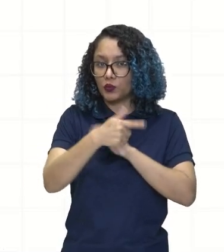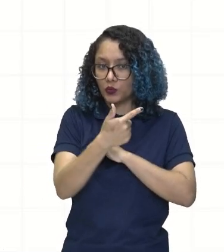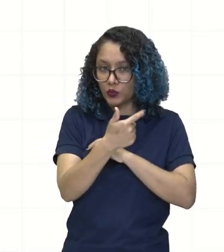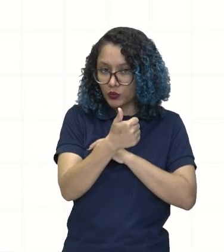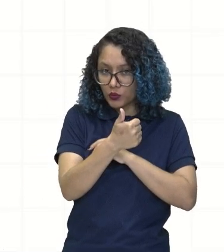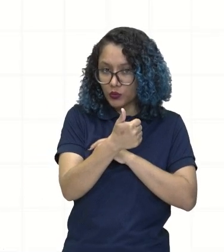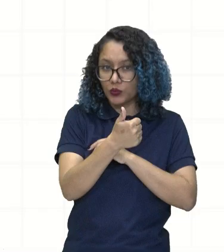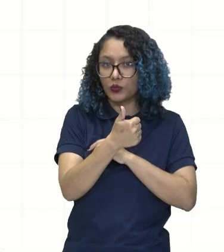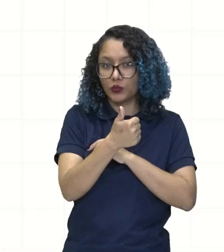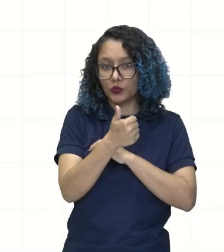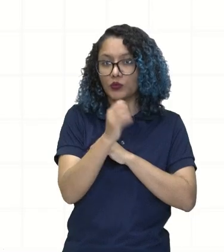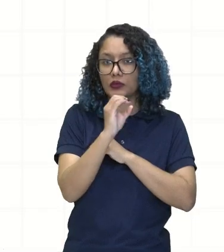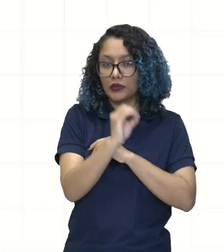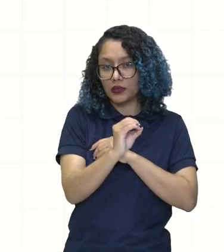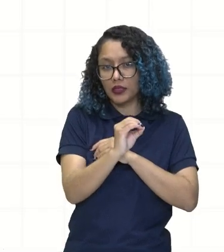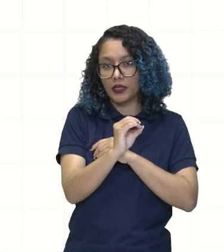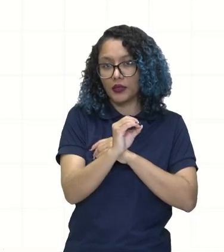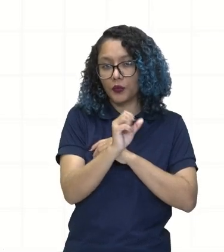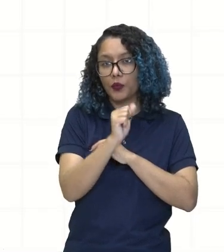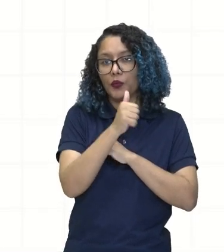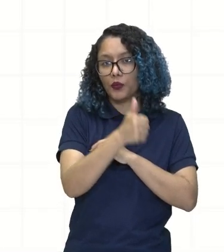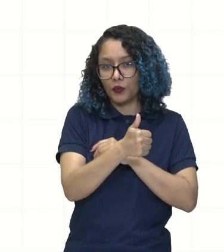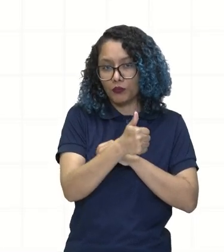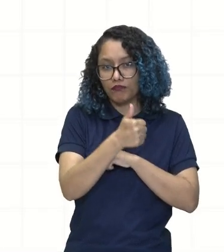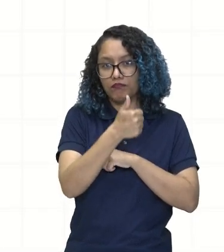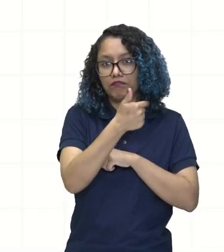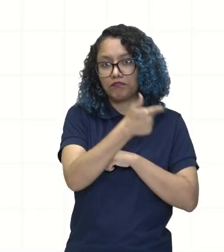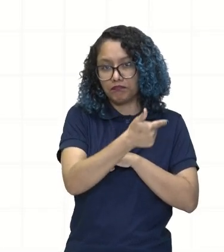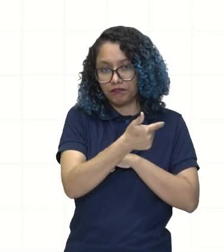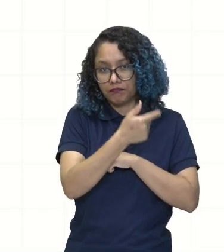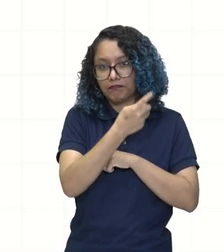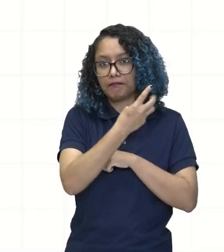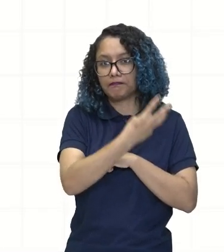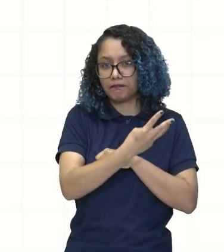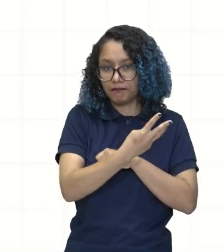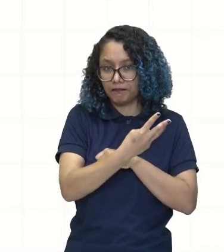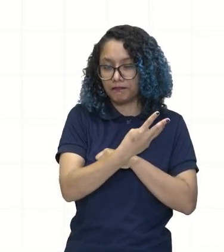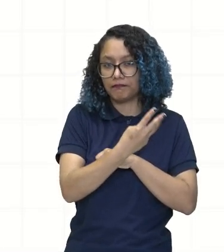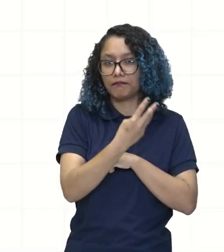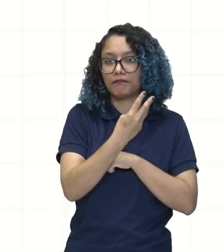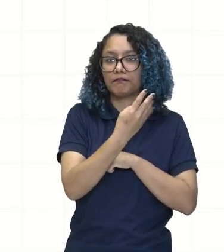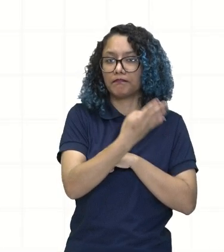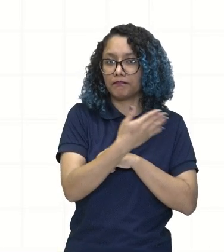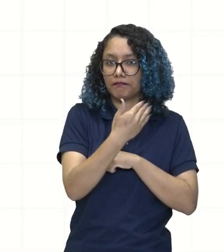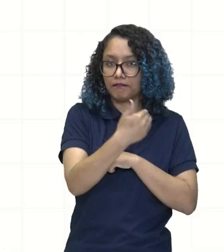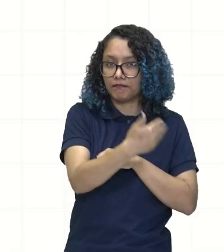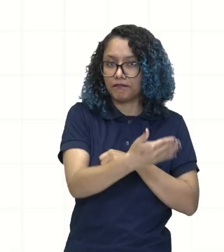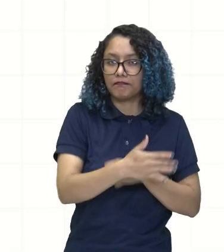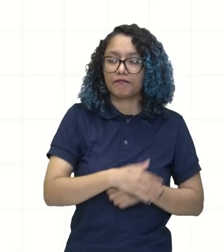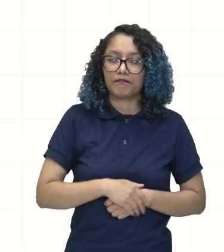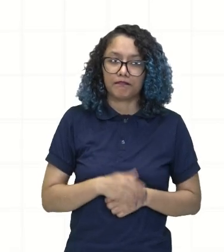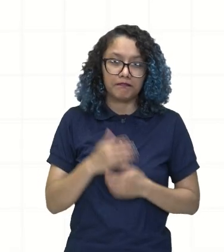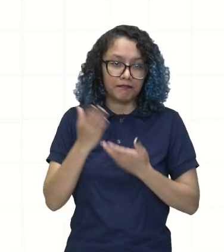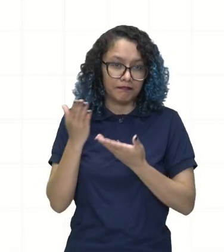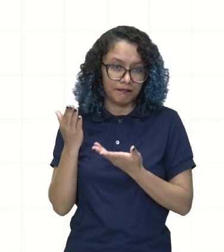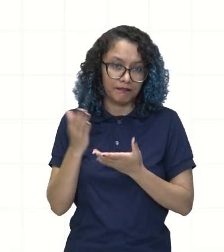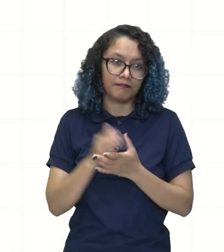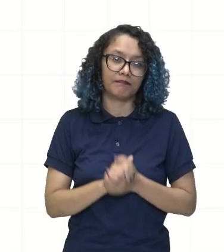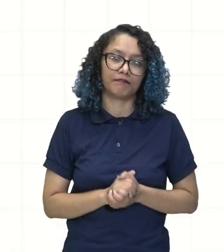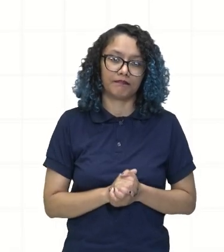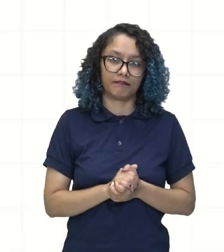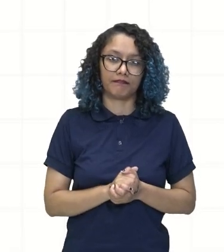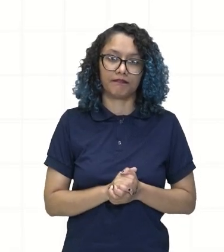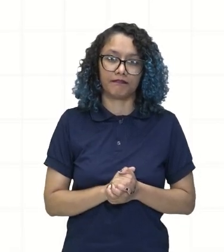1, 0, 1, 2, 3 e assim por diante,